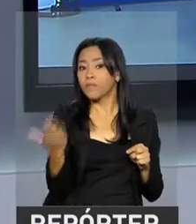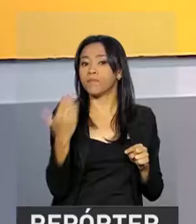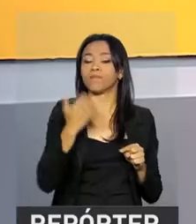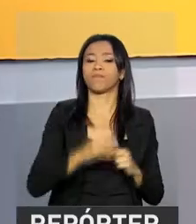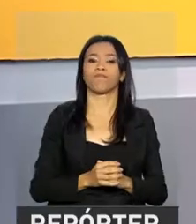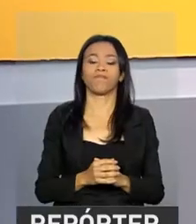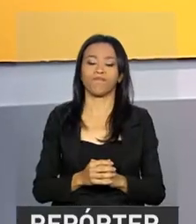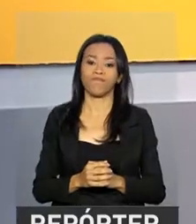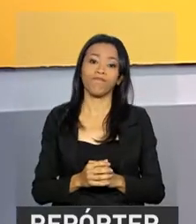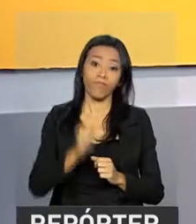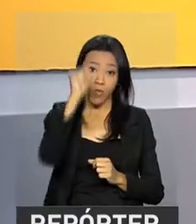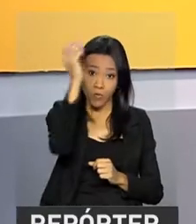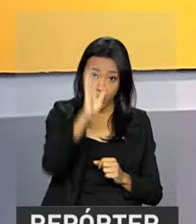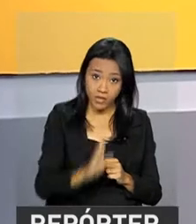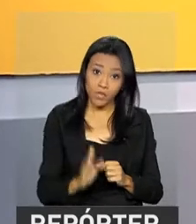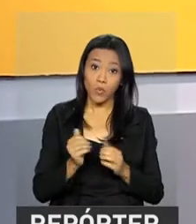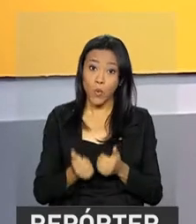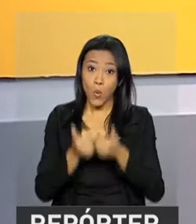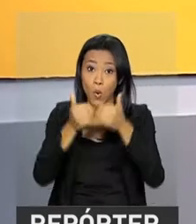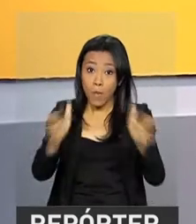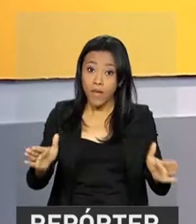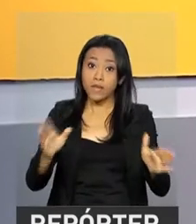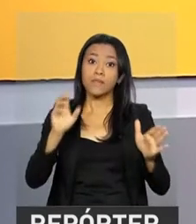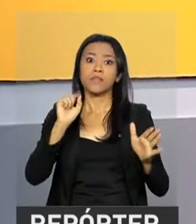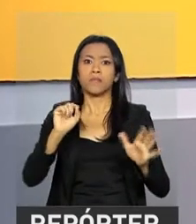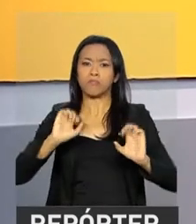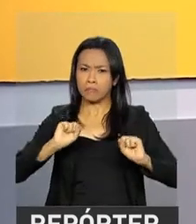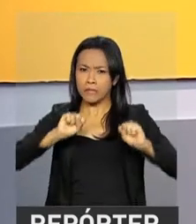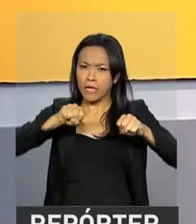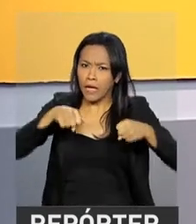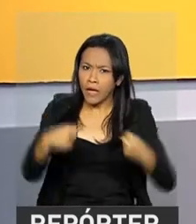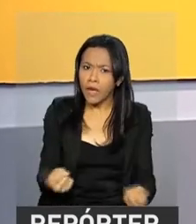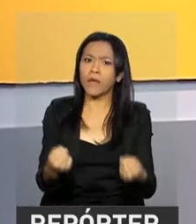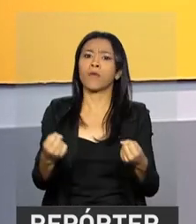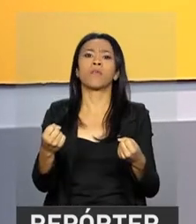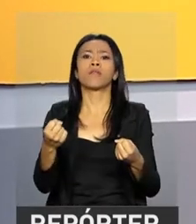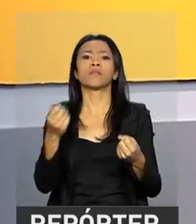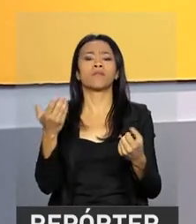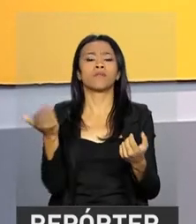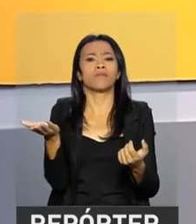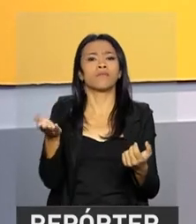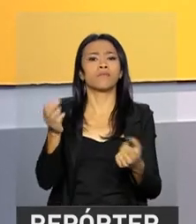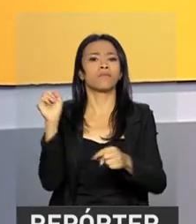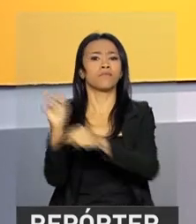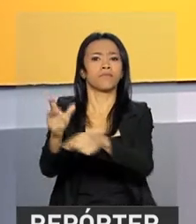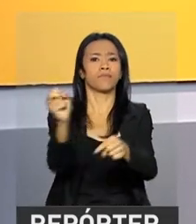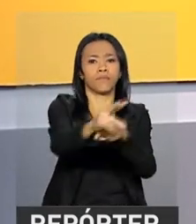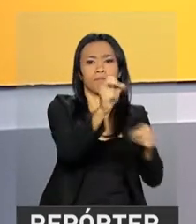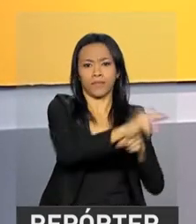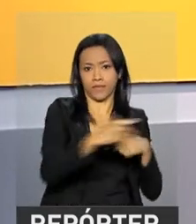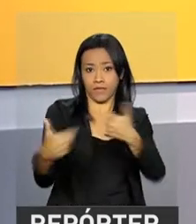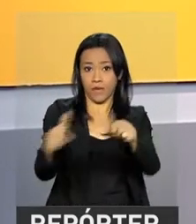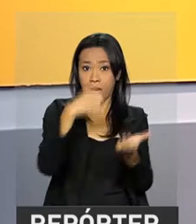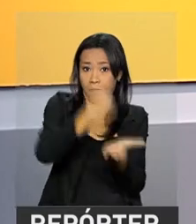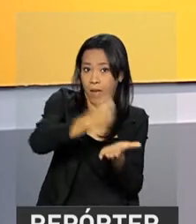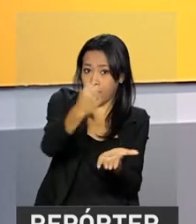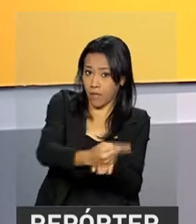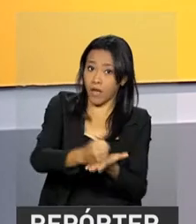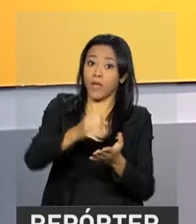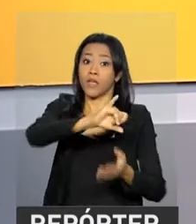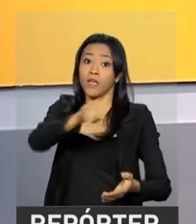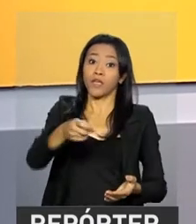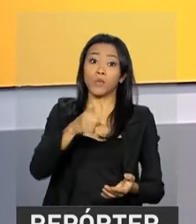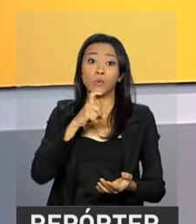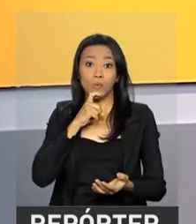Pedro. E o Brasil começa a mostrar sinais da recuperação na geração de empregos formais. Em julho, o país registrou